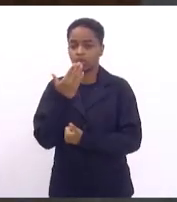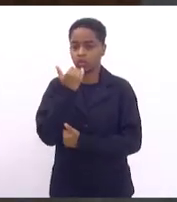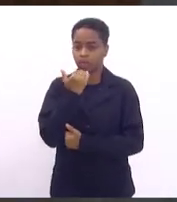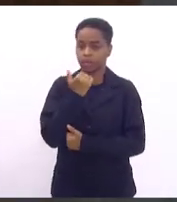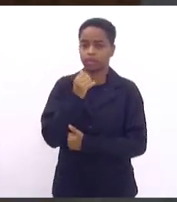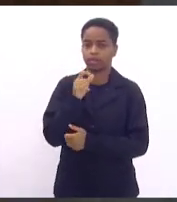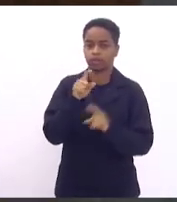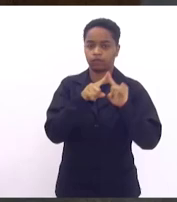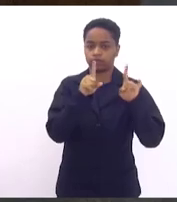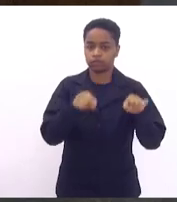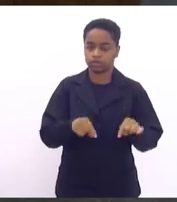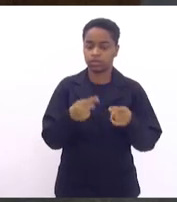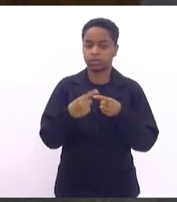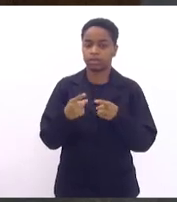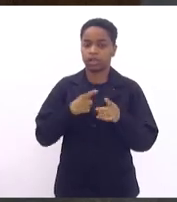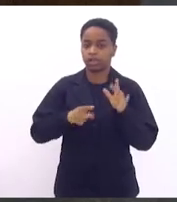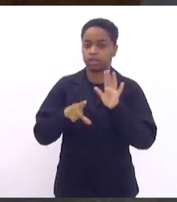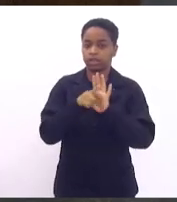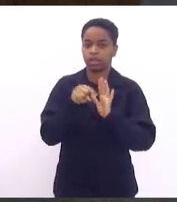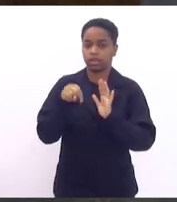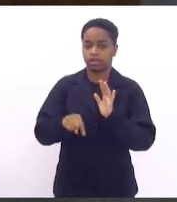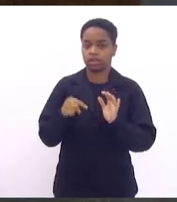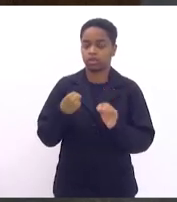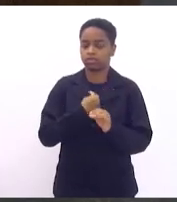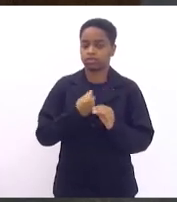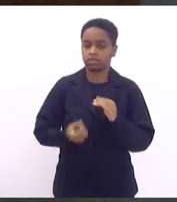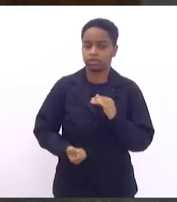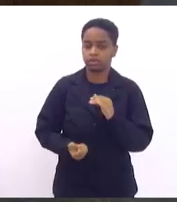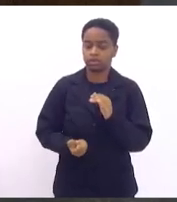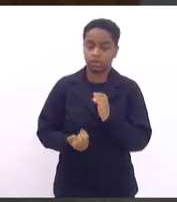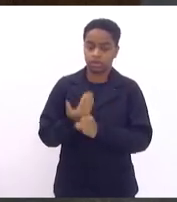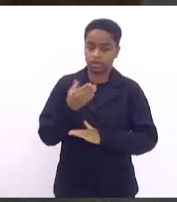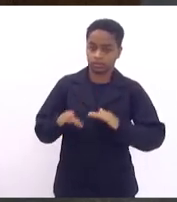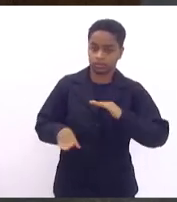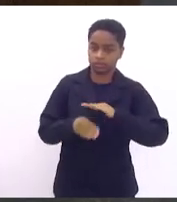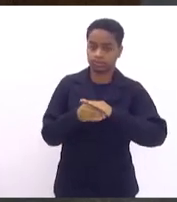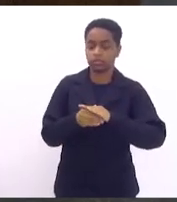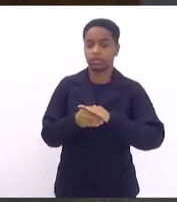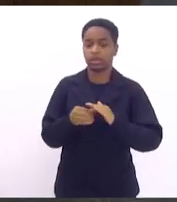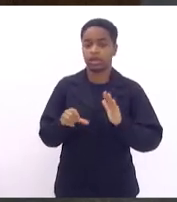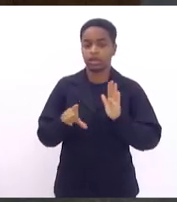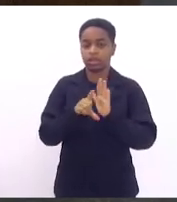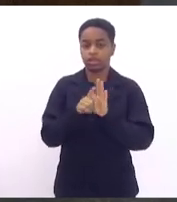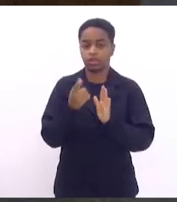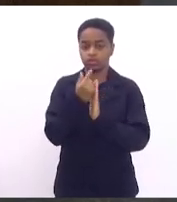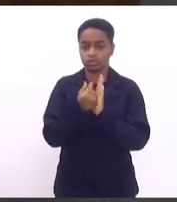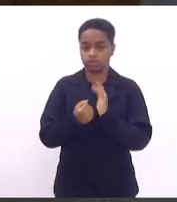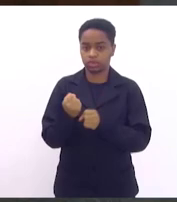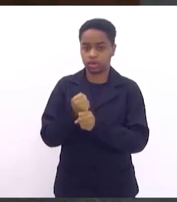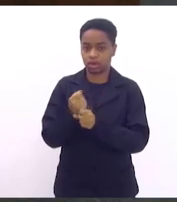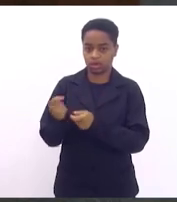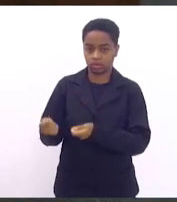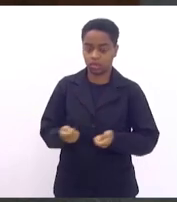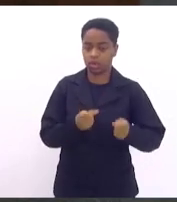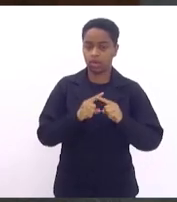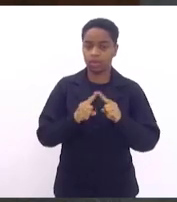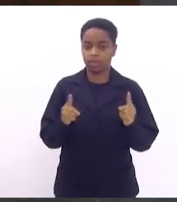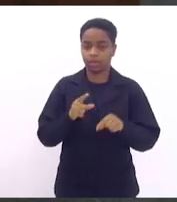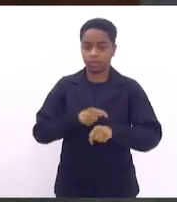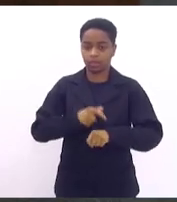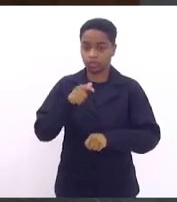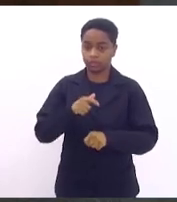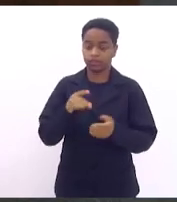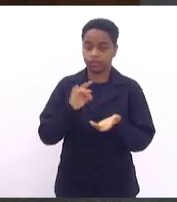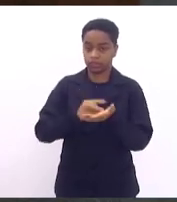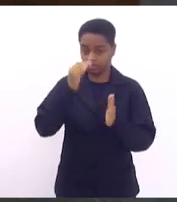casa para garantir isso, fiz emenda na lei orçamentária anual, mas na hora de colocar em prática, a empresa que foi escolhida para